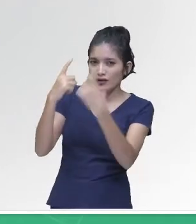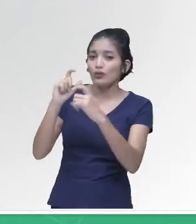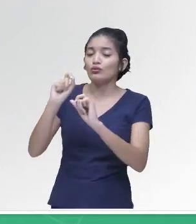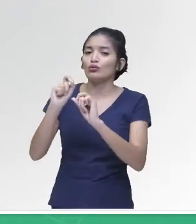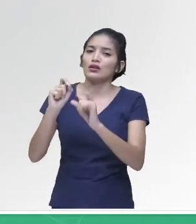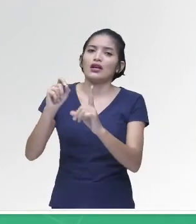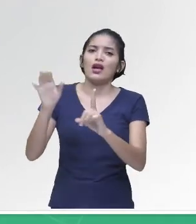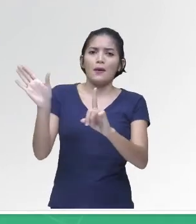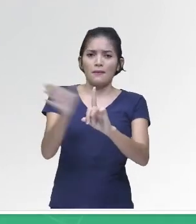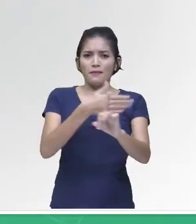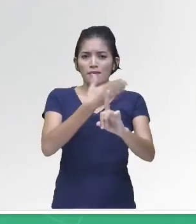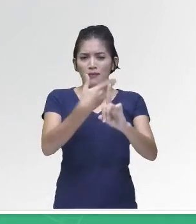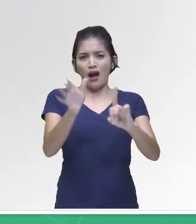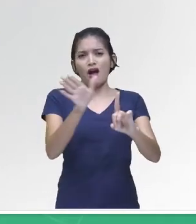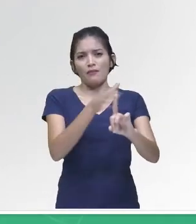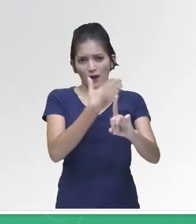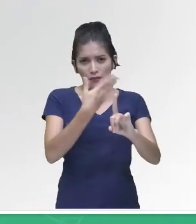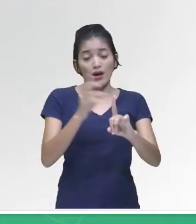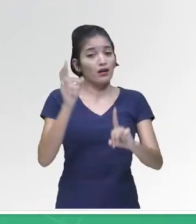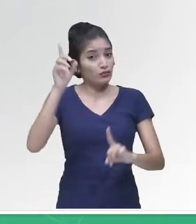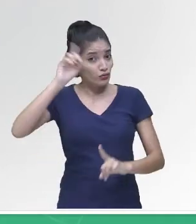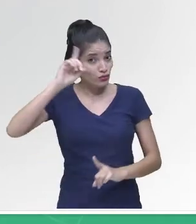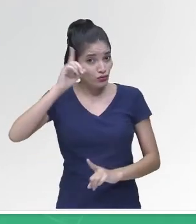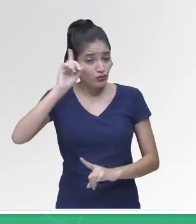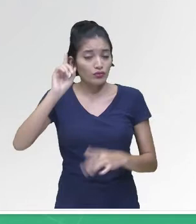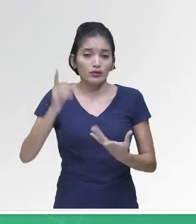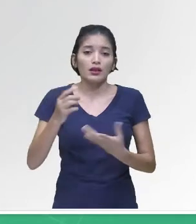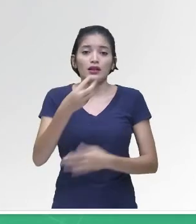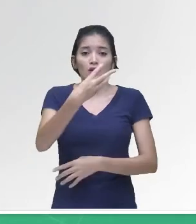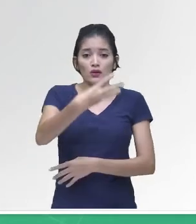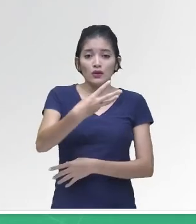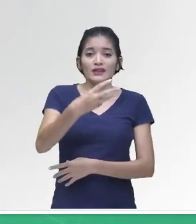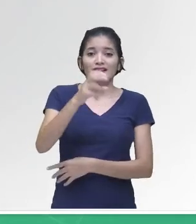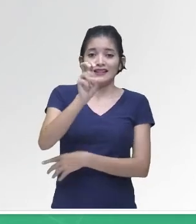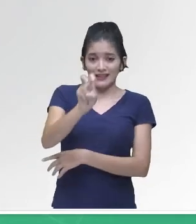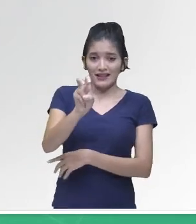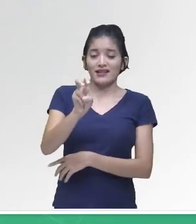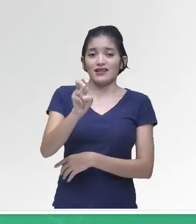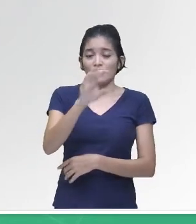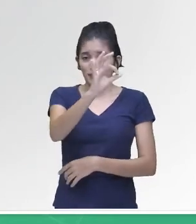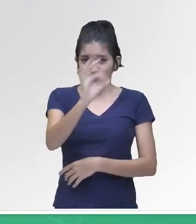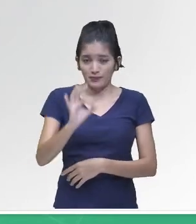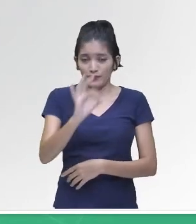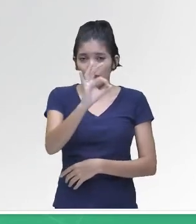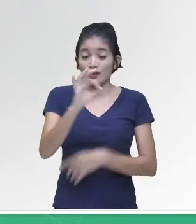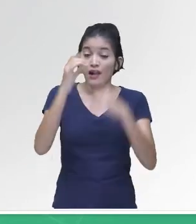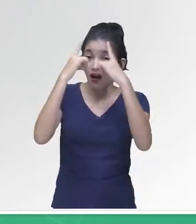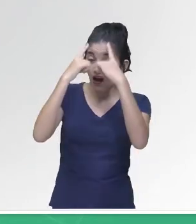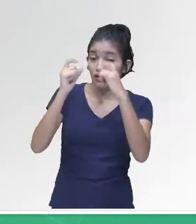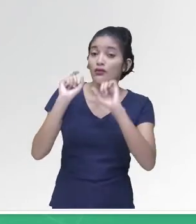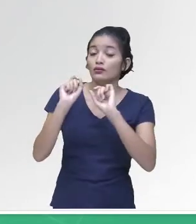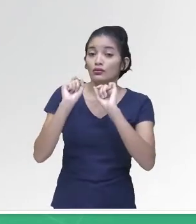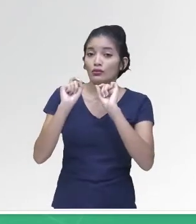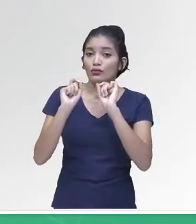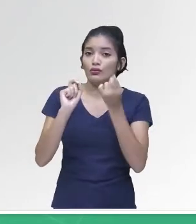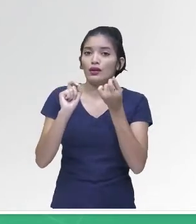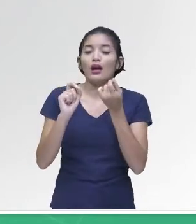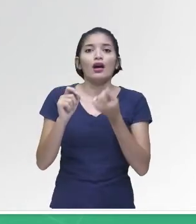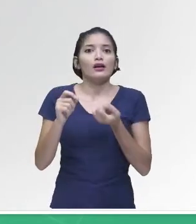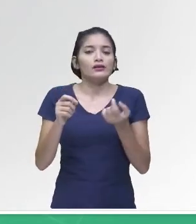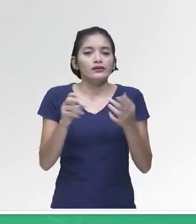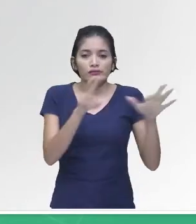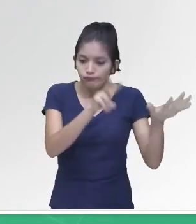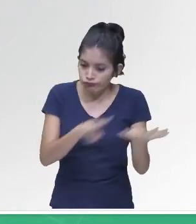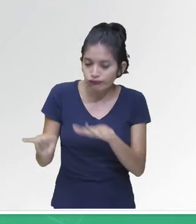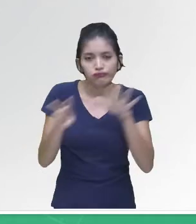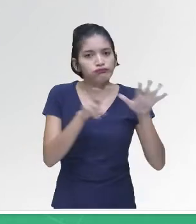agressões diariamente. E para 35% dessas mulheres, a agressão é semanal.